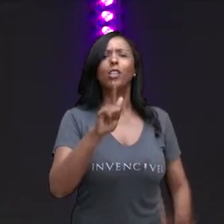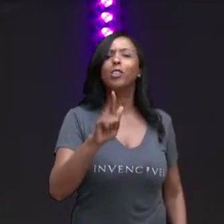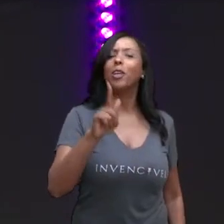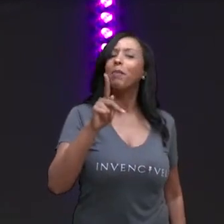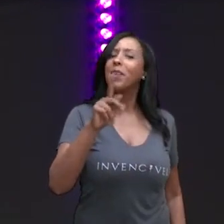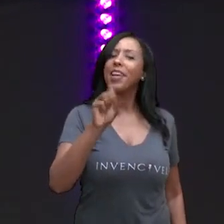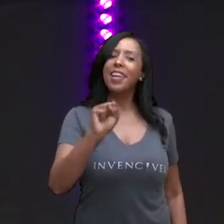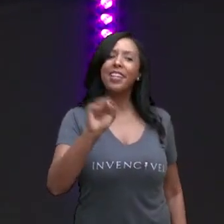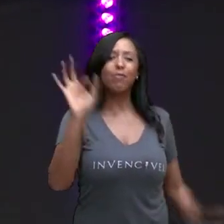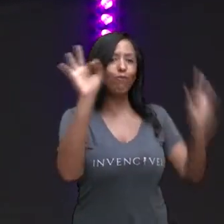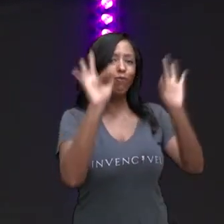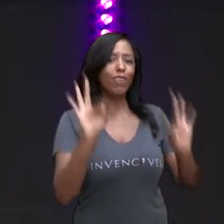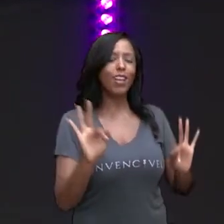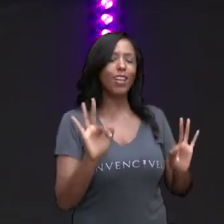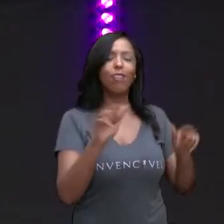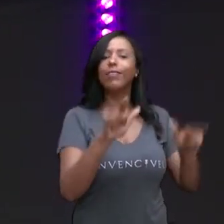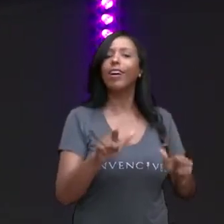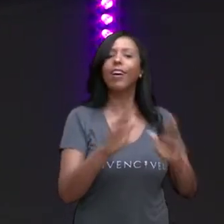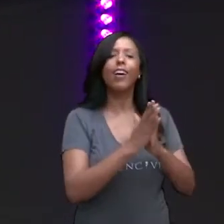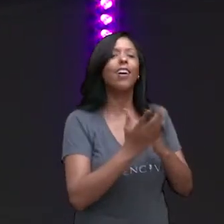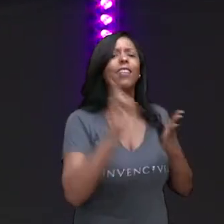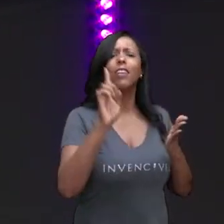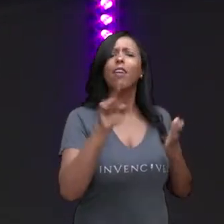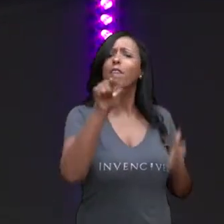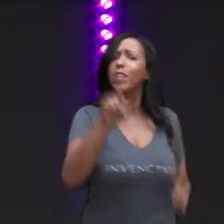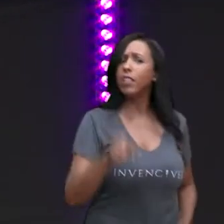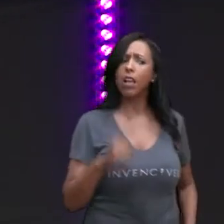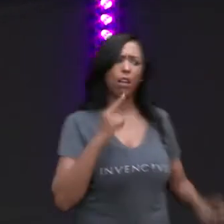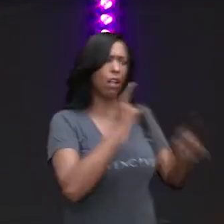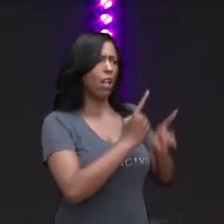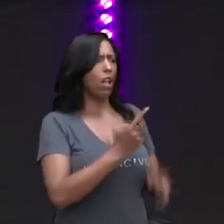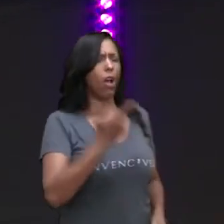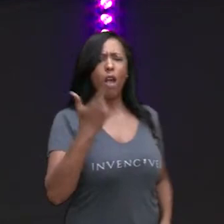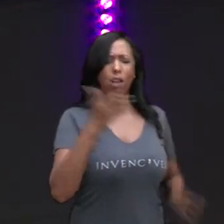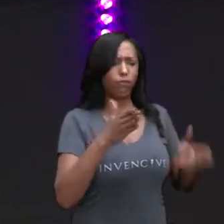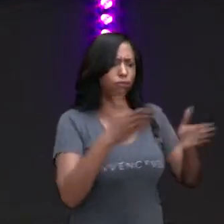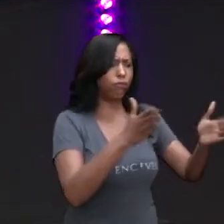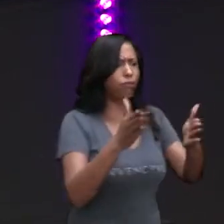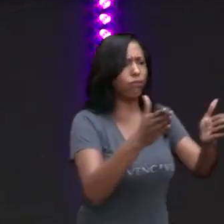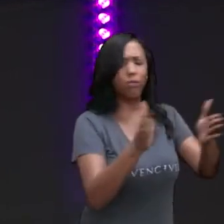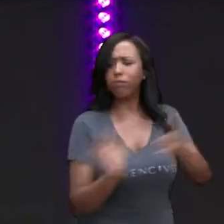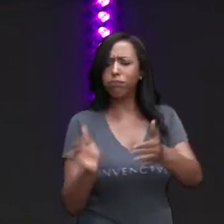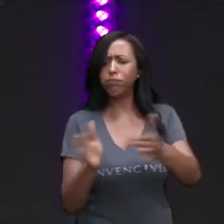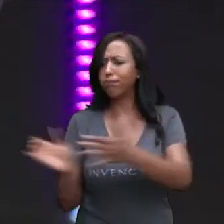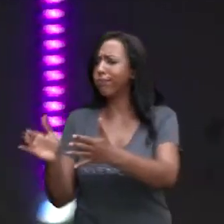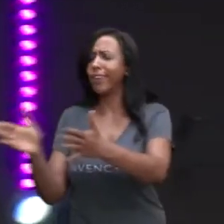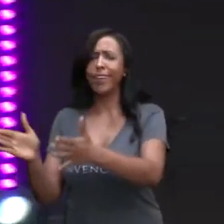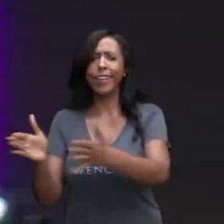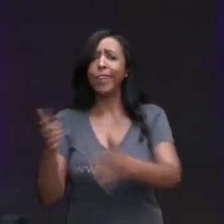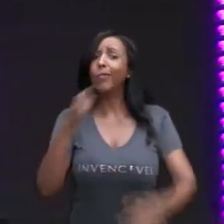a Bíblia. Você não vai encontrar um outro caminho. É por isso que esse livro é tão